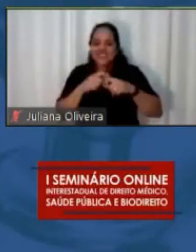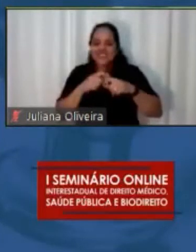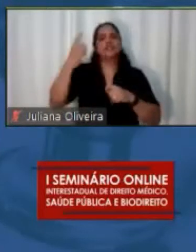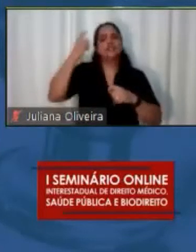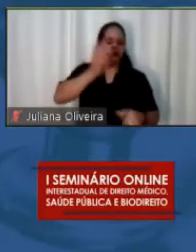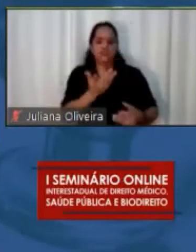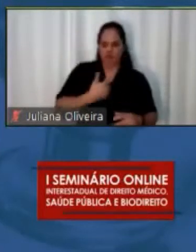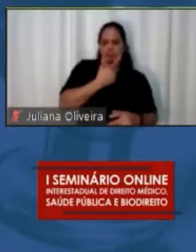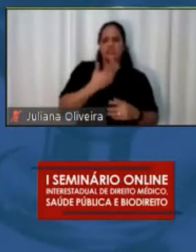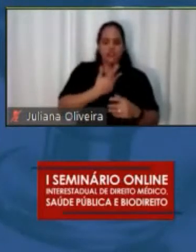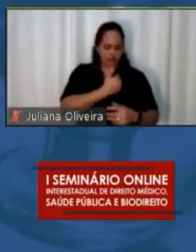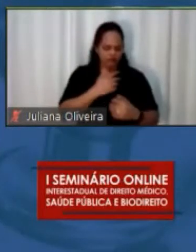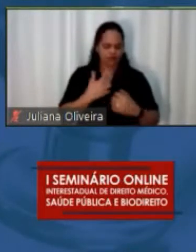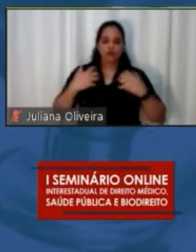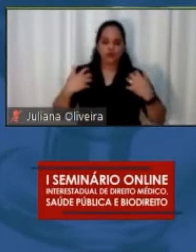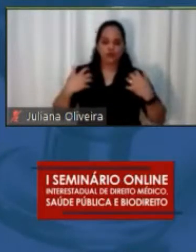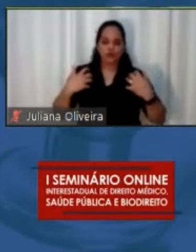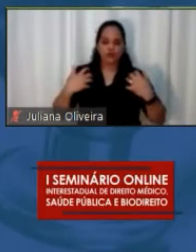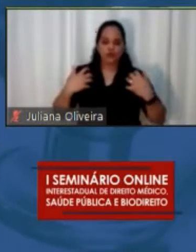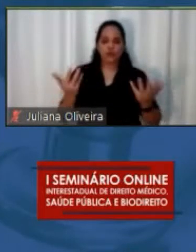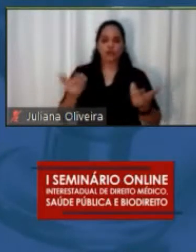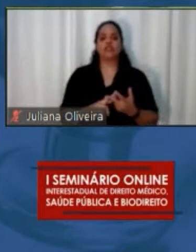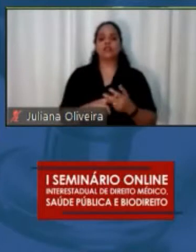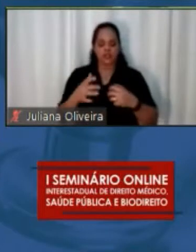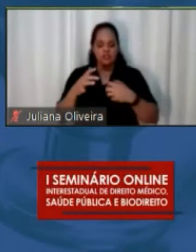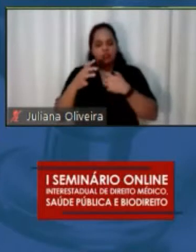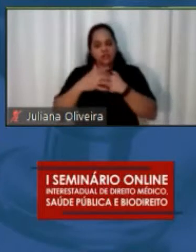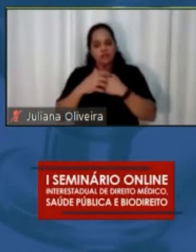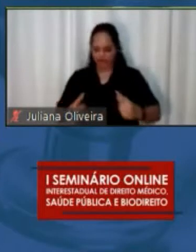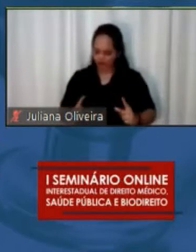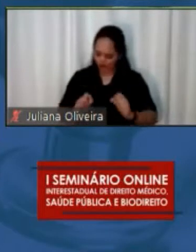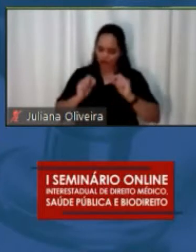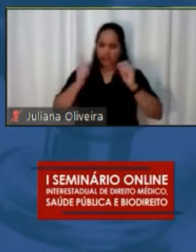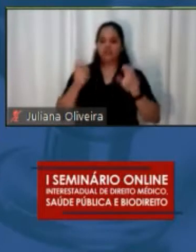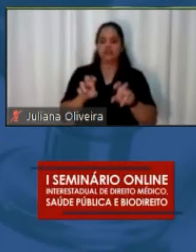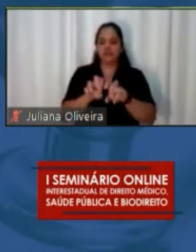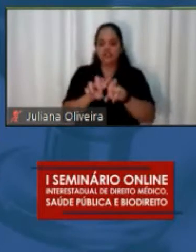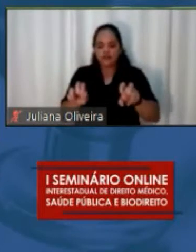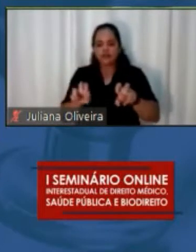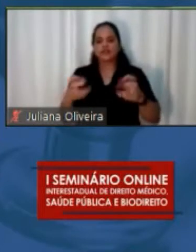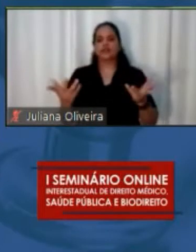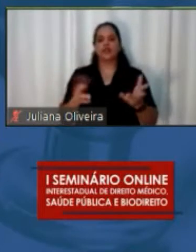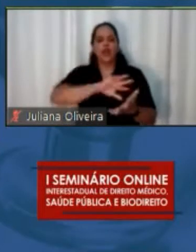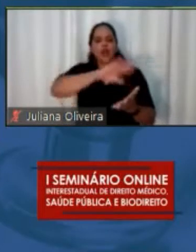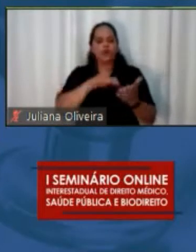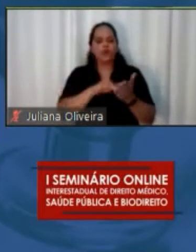torácica, ginecológica, oncológica, com o intuito de reduzir a necessidade de transfusão